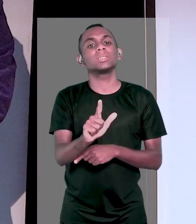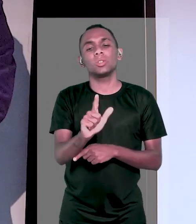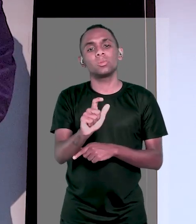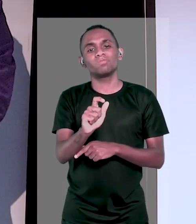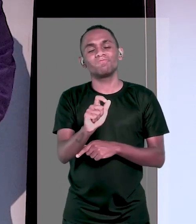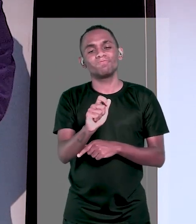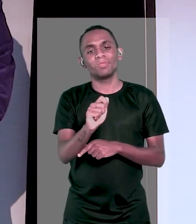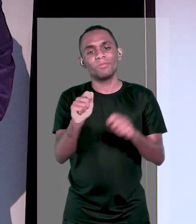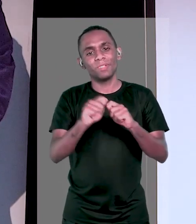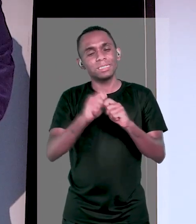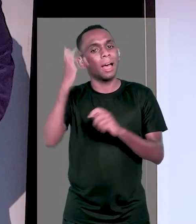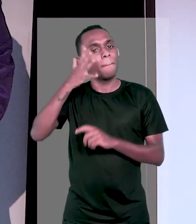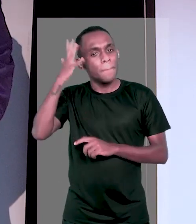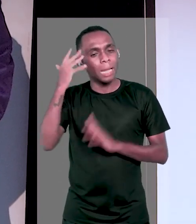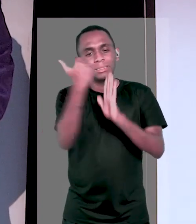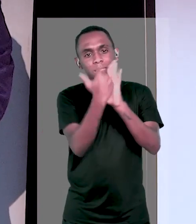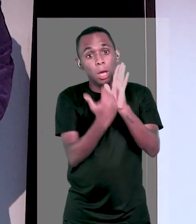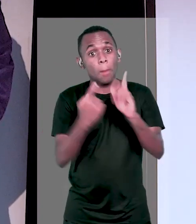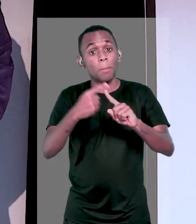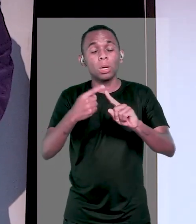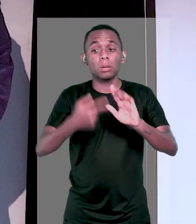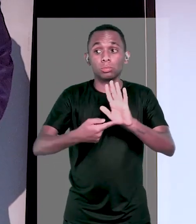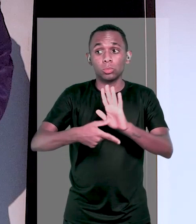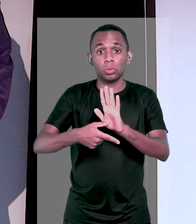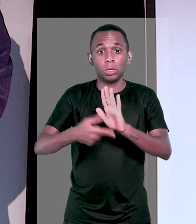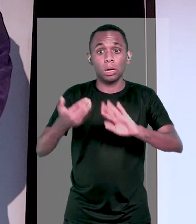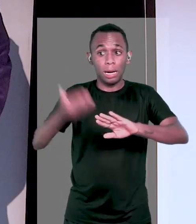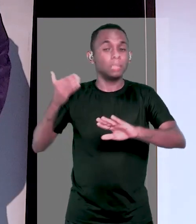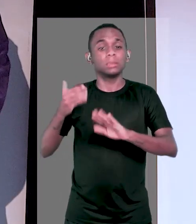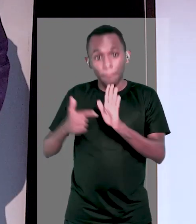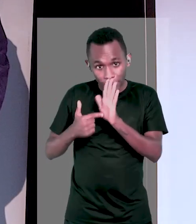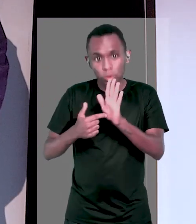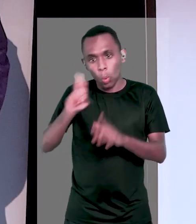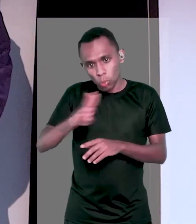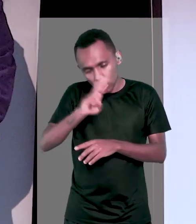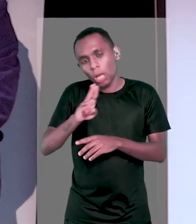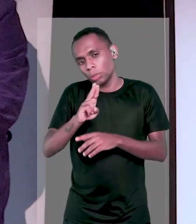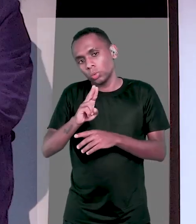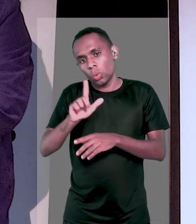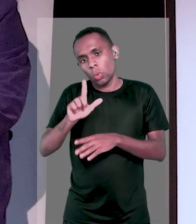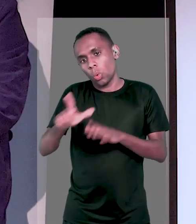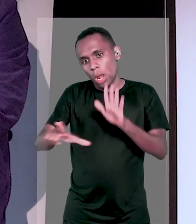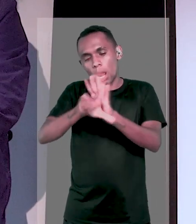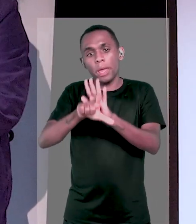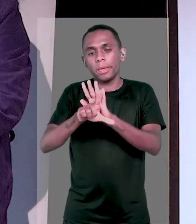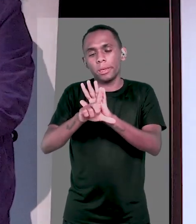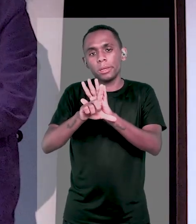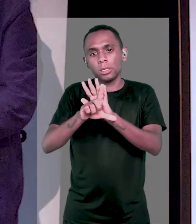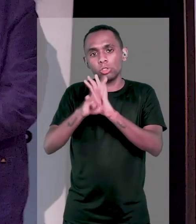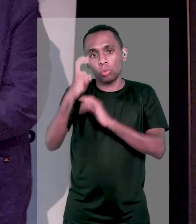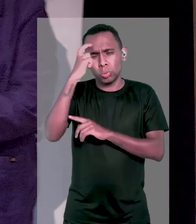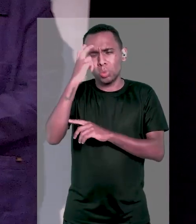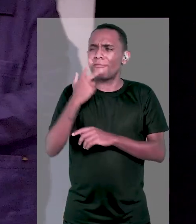Eu tenho que agradecer enormemente pelo seguinte, porque a gente está retomando... Não vou explicar por que, já sabem, durante